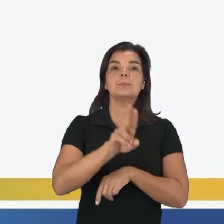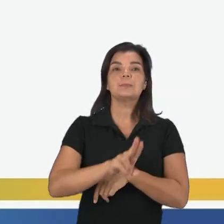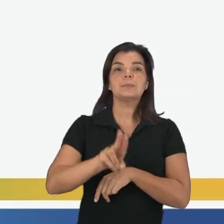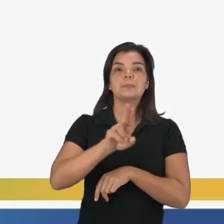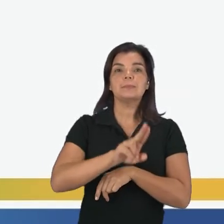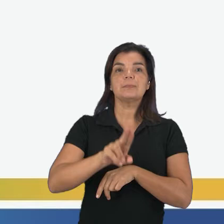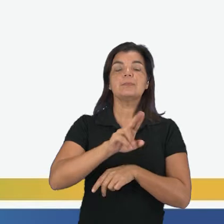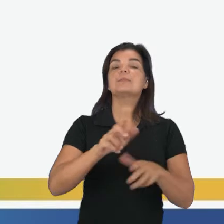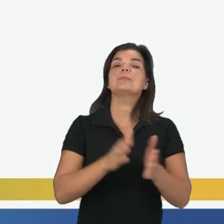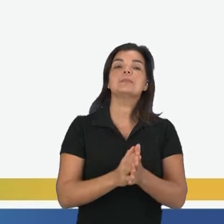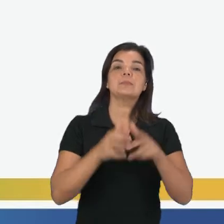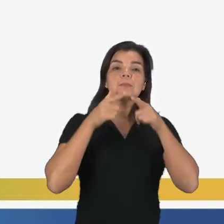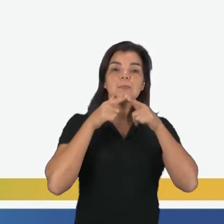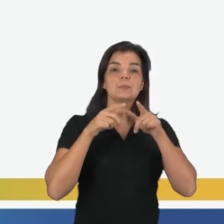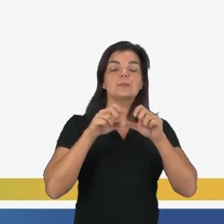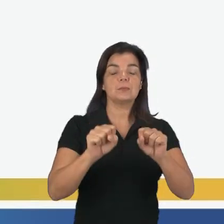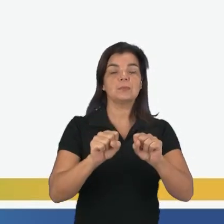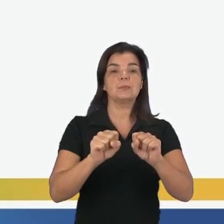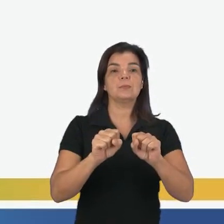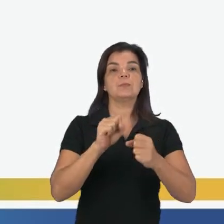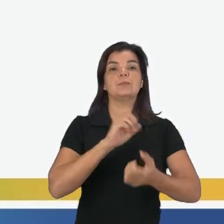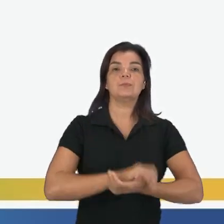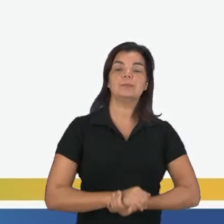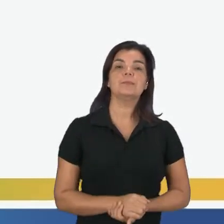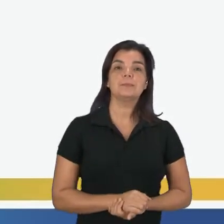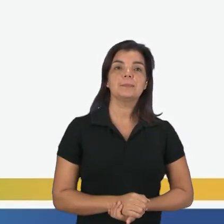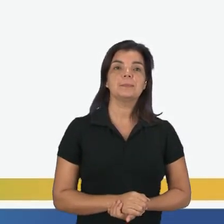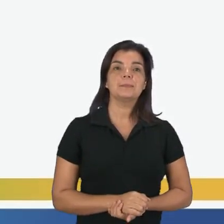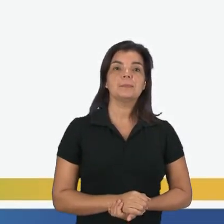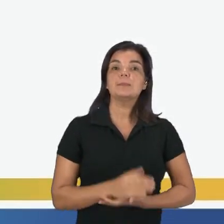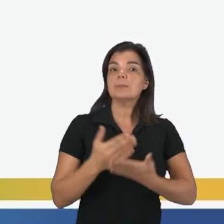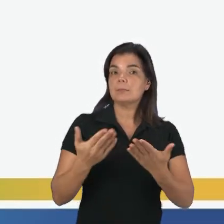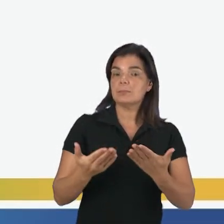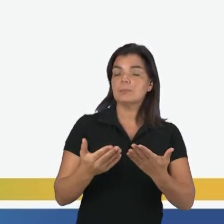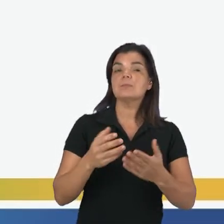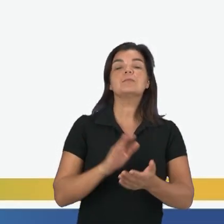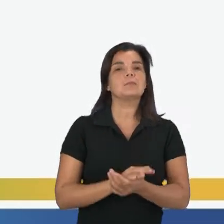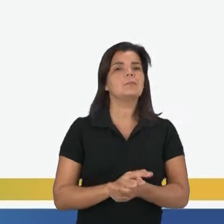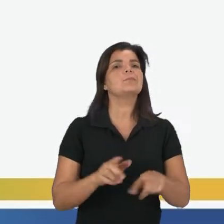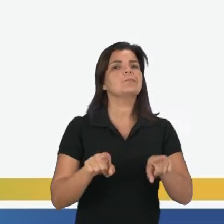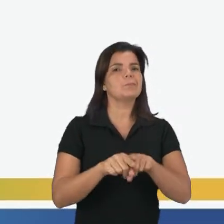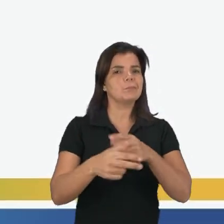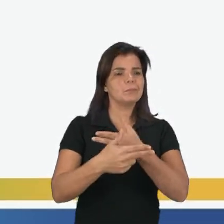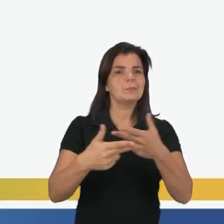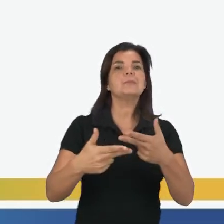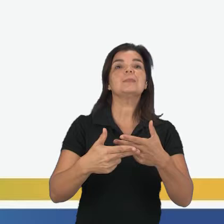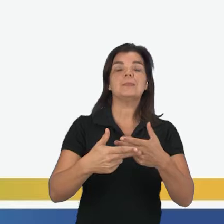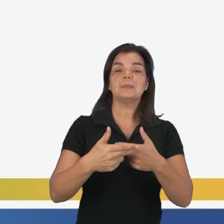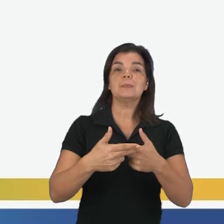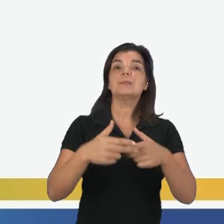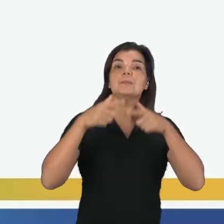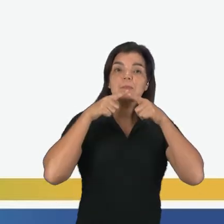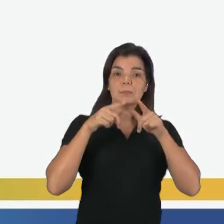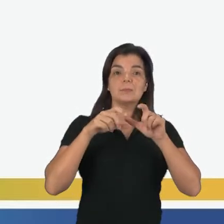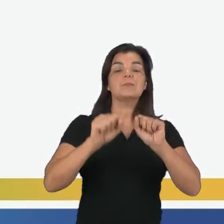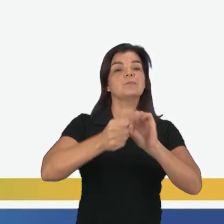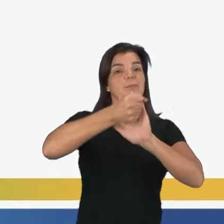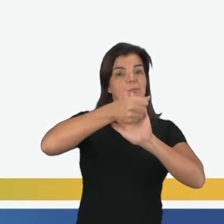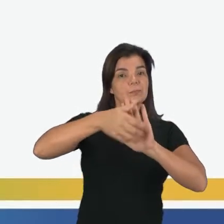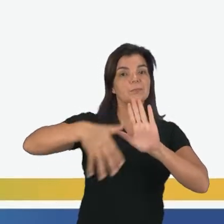textos, por meio do uso das figuras de linguagem. Há muitos recursos, porém, as figuras de linguagem